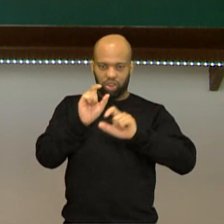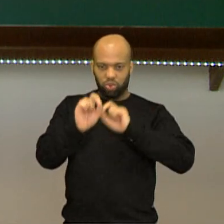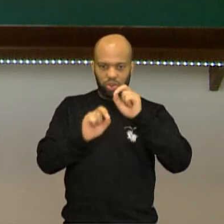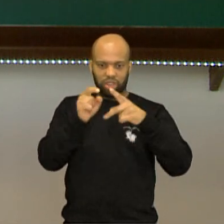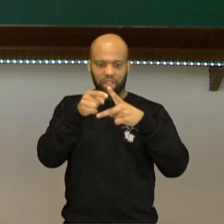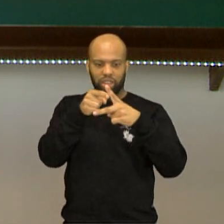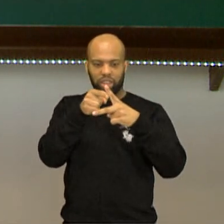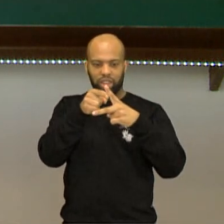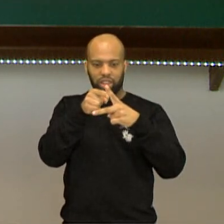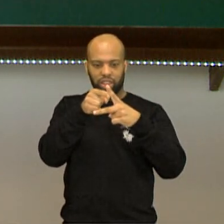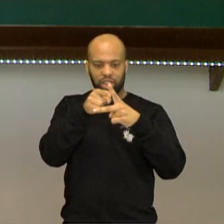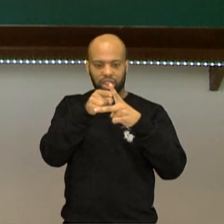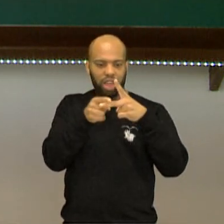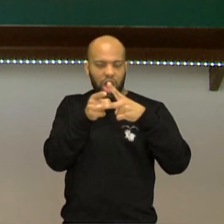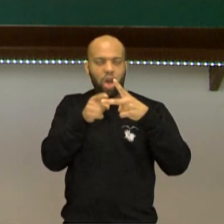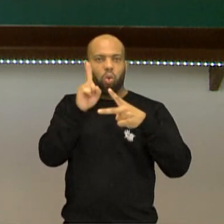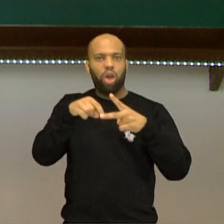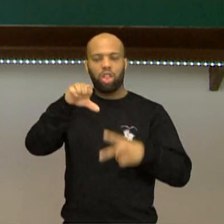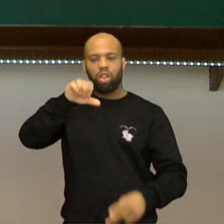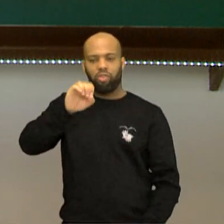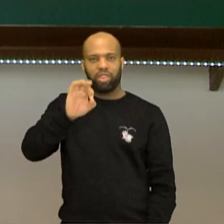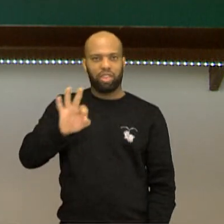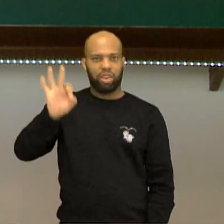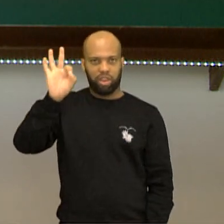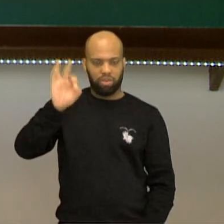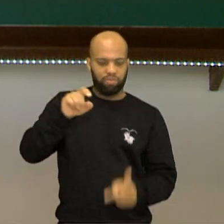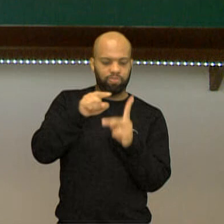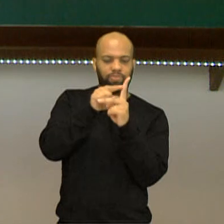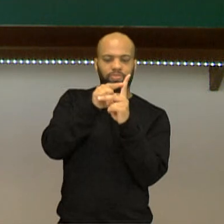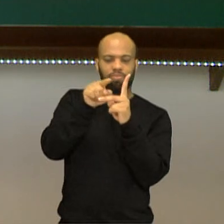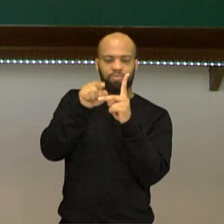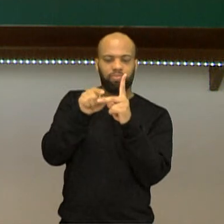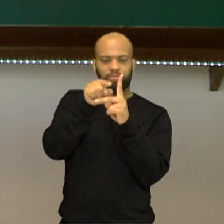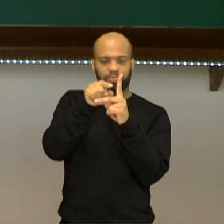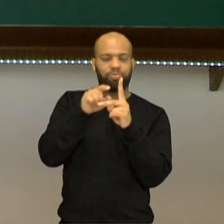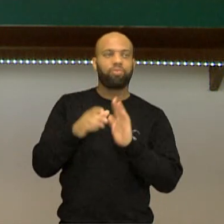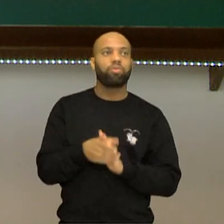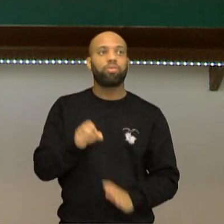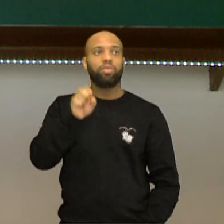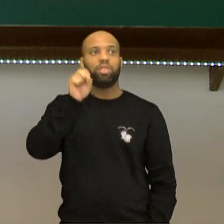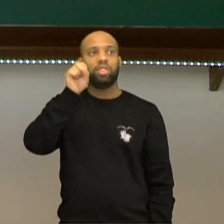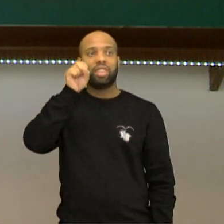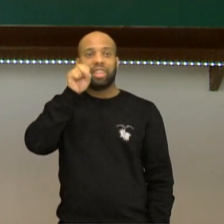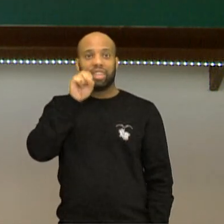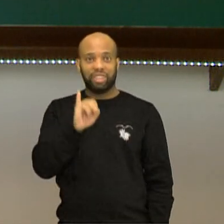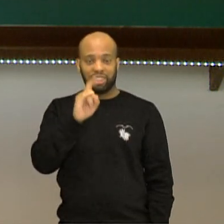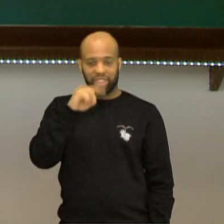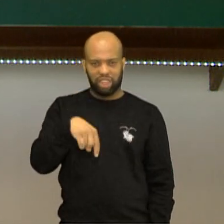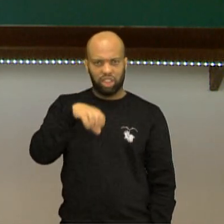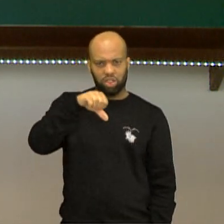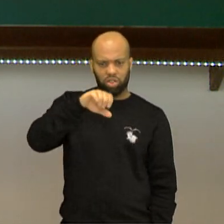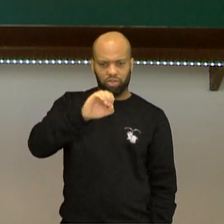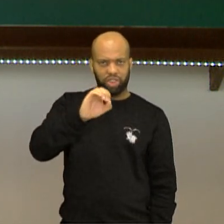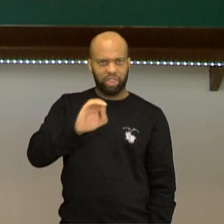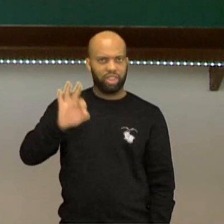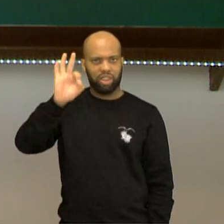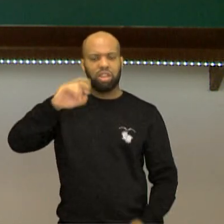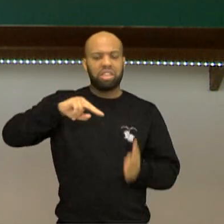graus. E eu sei uma coisa muito interessante. Se isso aqui for 90 graus,